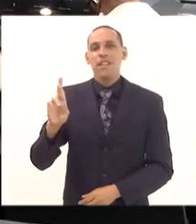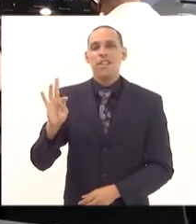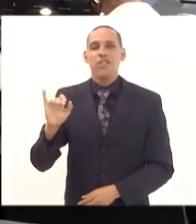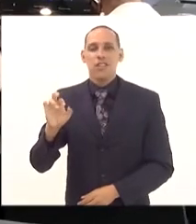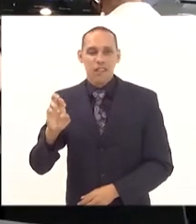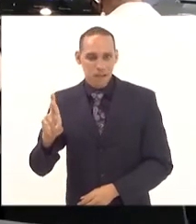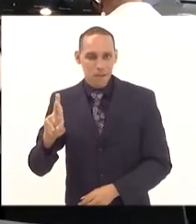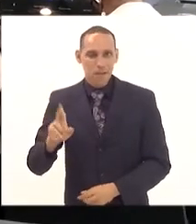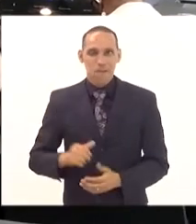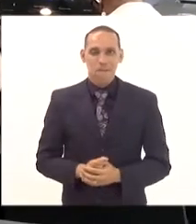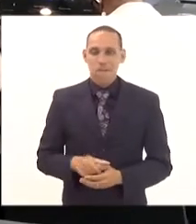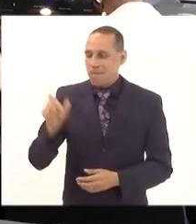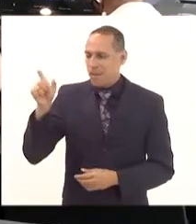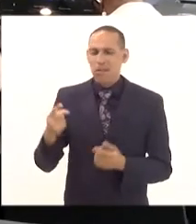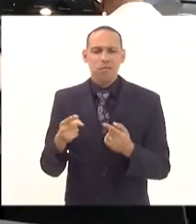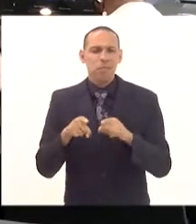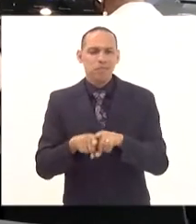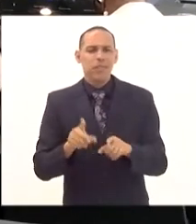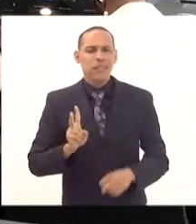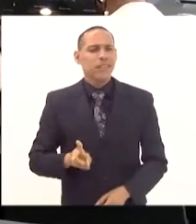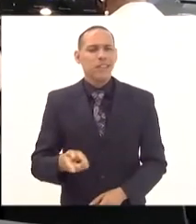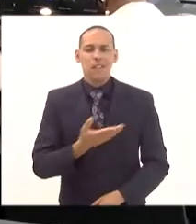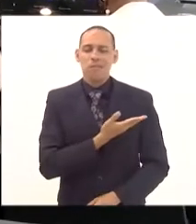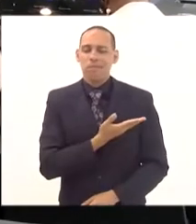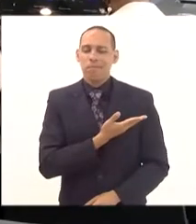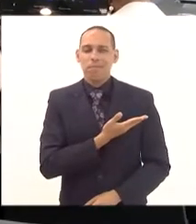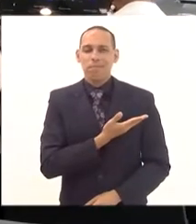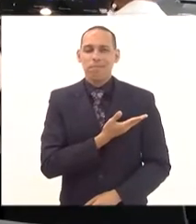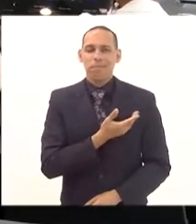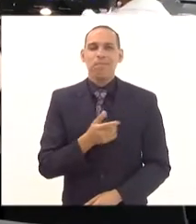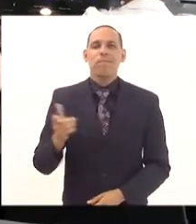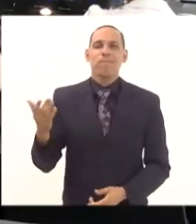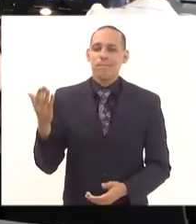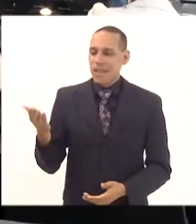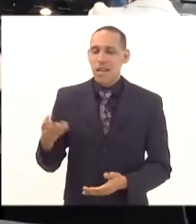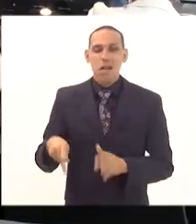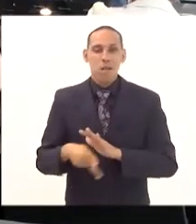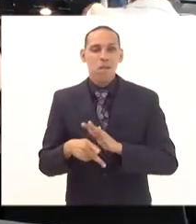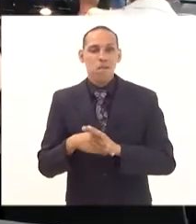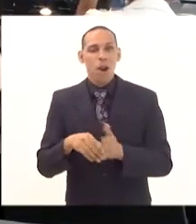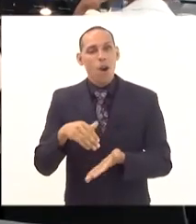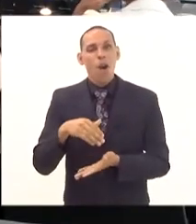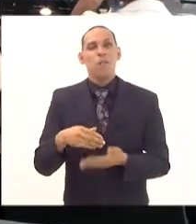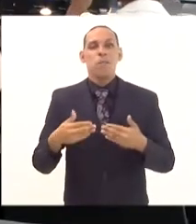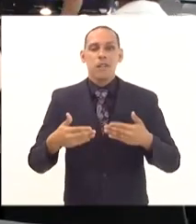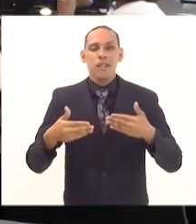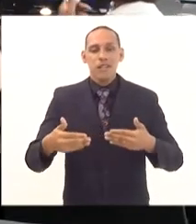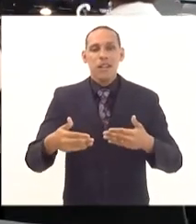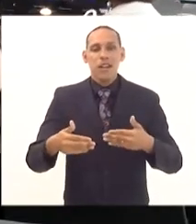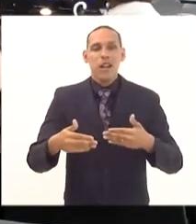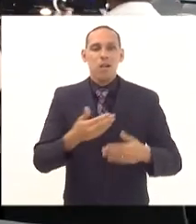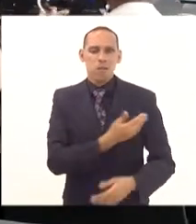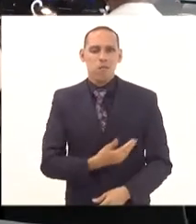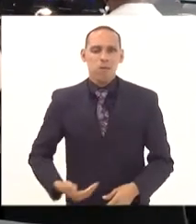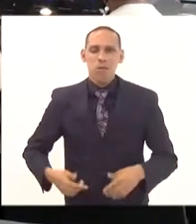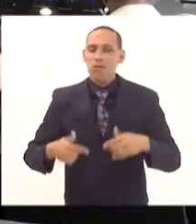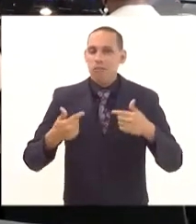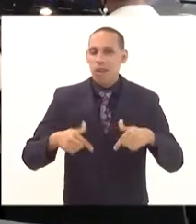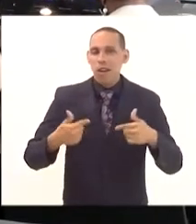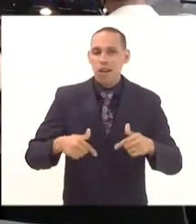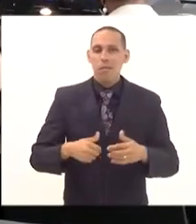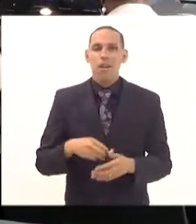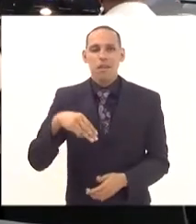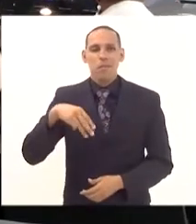querido companheiro sempre presente né promotor-geral do Ministério Público do Trabalho sem procurador-geral do Ministério Público do Trabalho